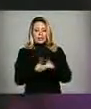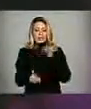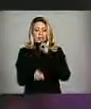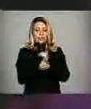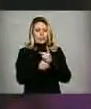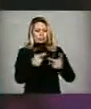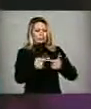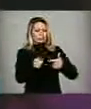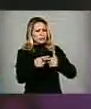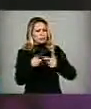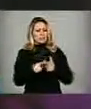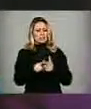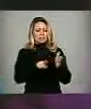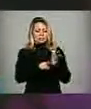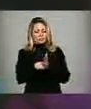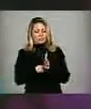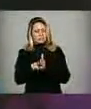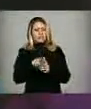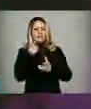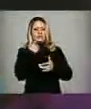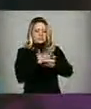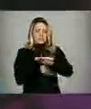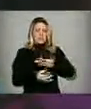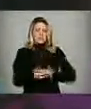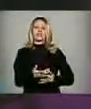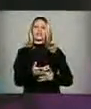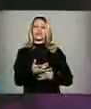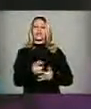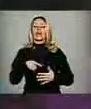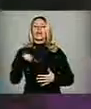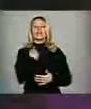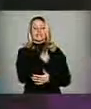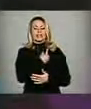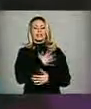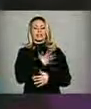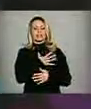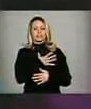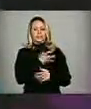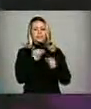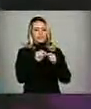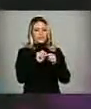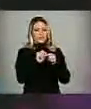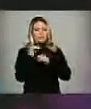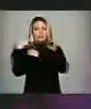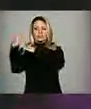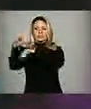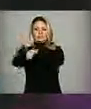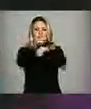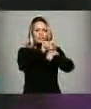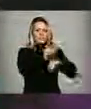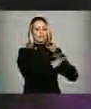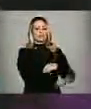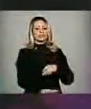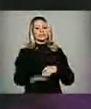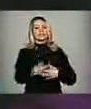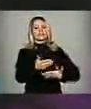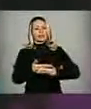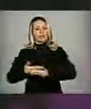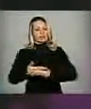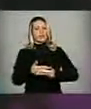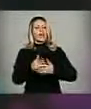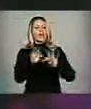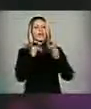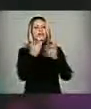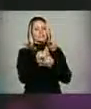alguma alteração no exame da criança, a gente faz a convocação dessa criança, né?